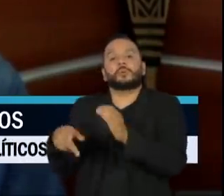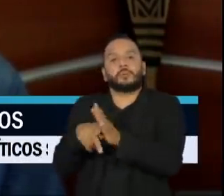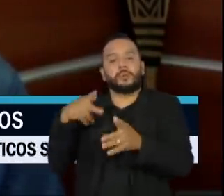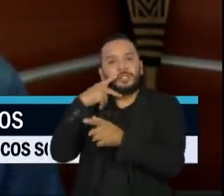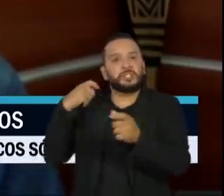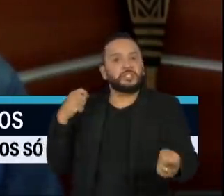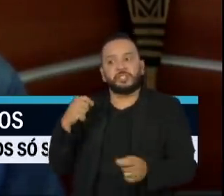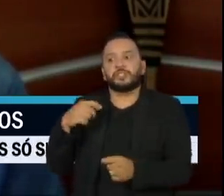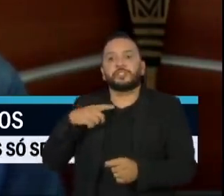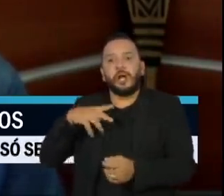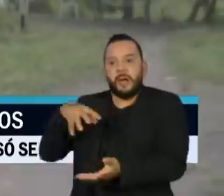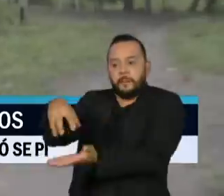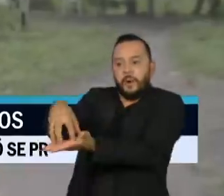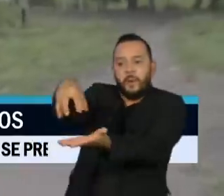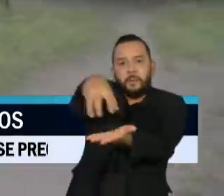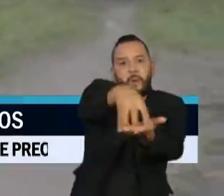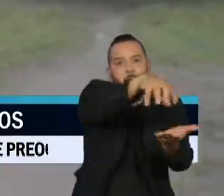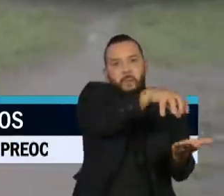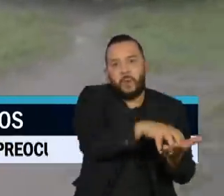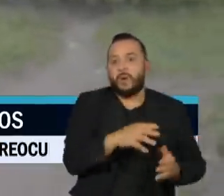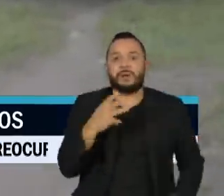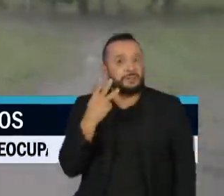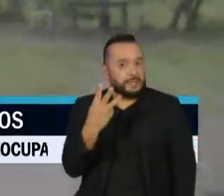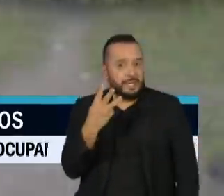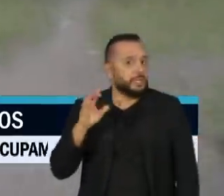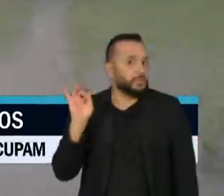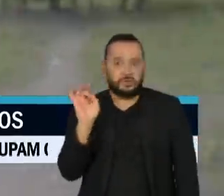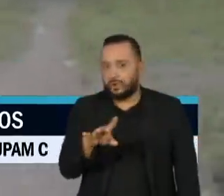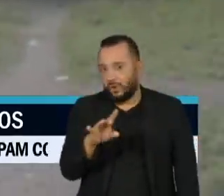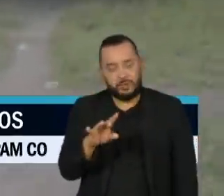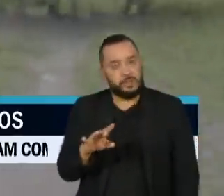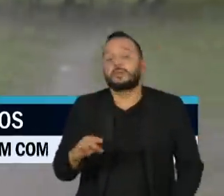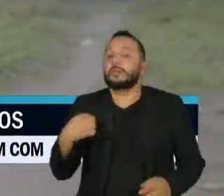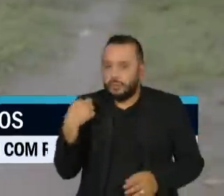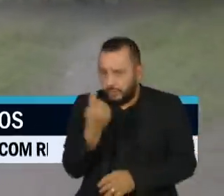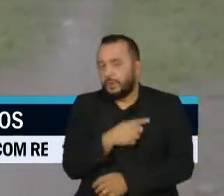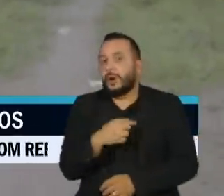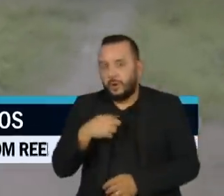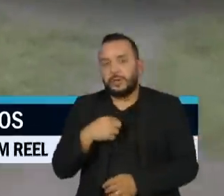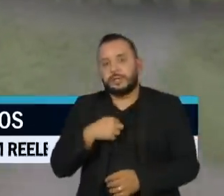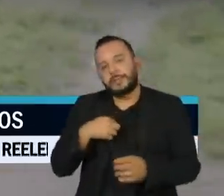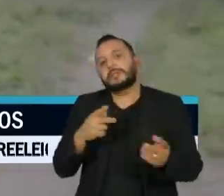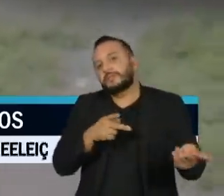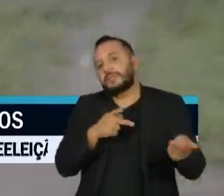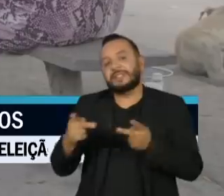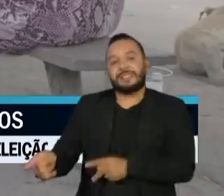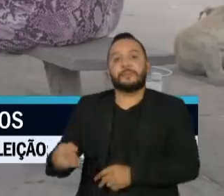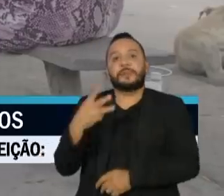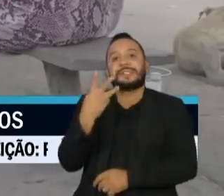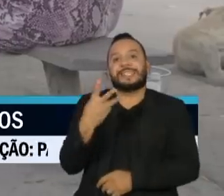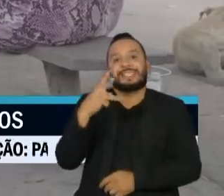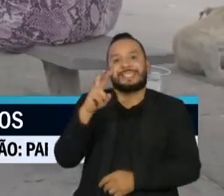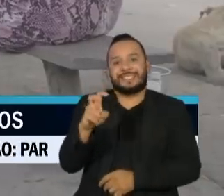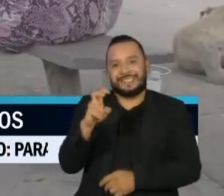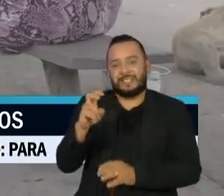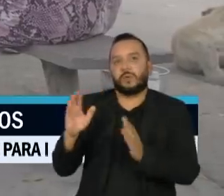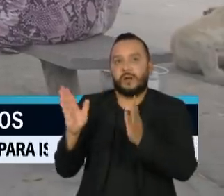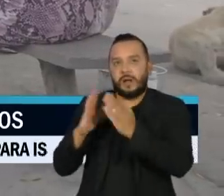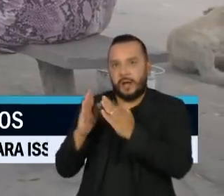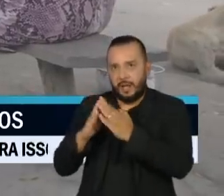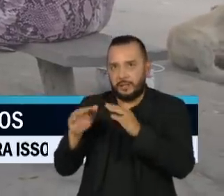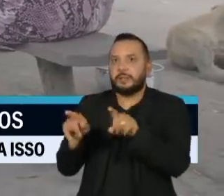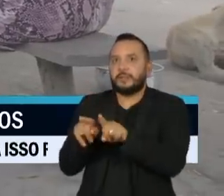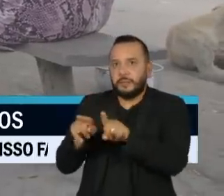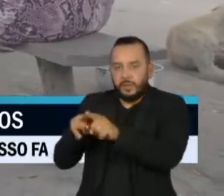terra indígena Sauré-Moibã. E nessas 3 aldeias nós visitamos 35 domicílios e entrevistamos e